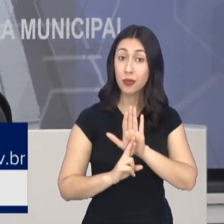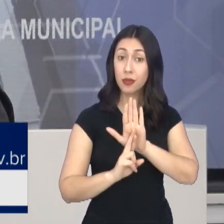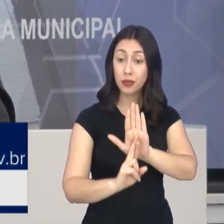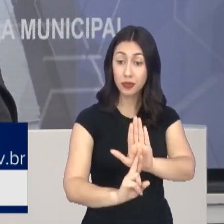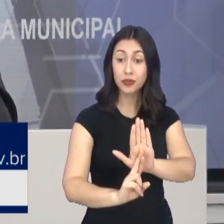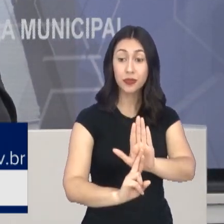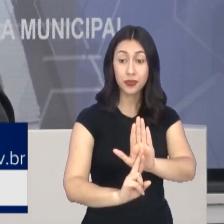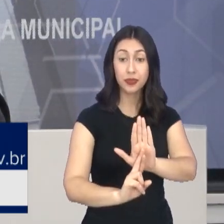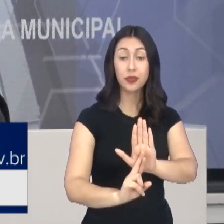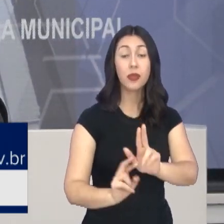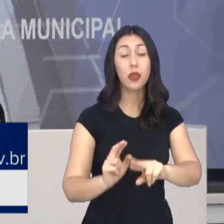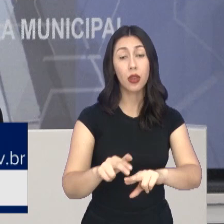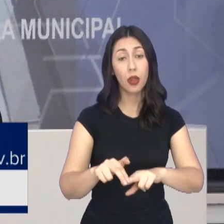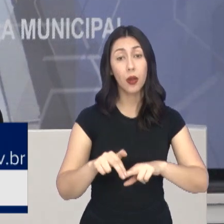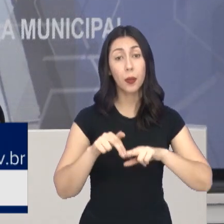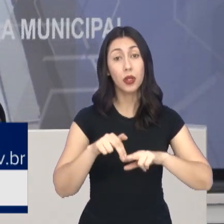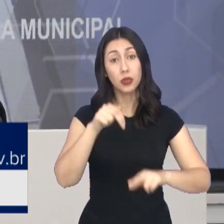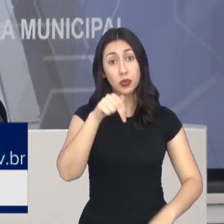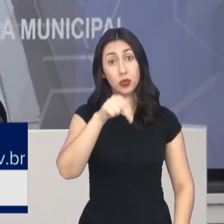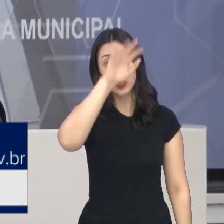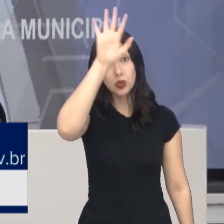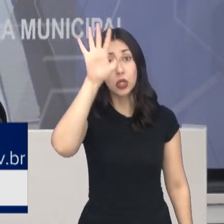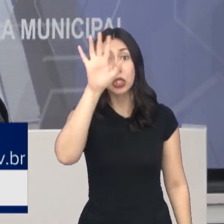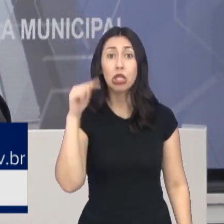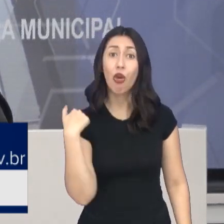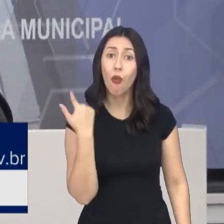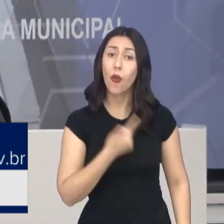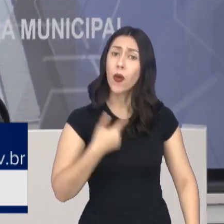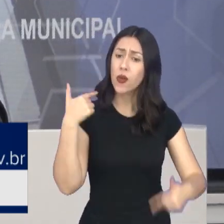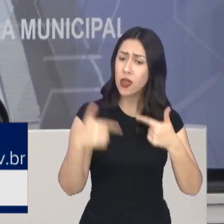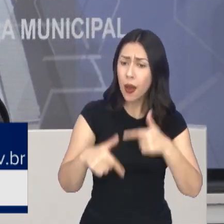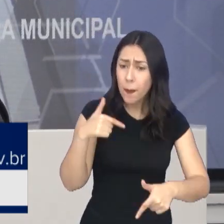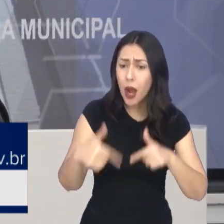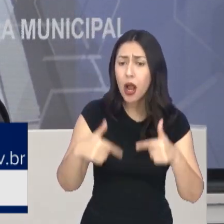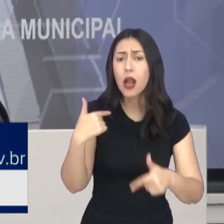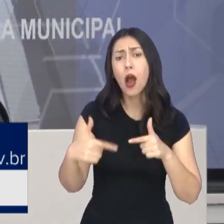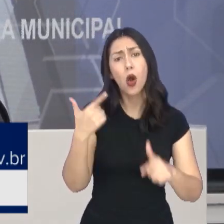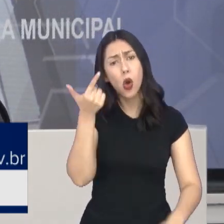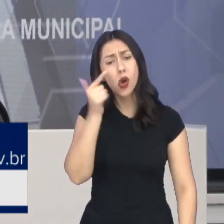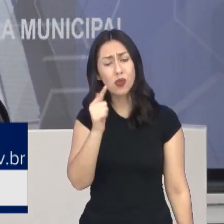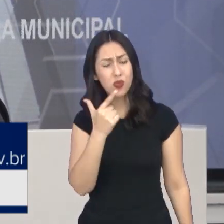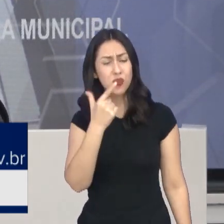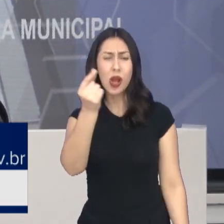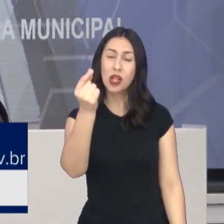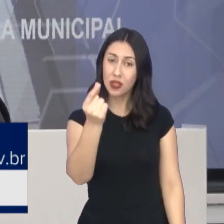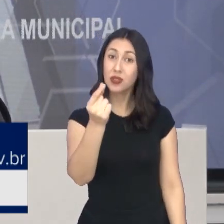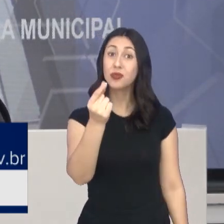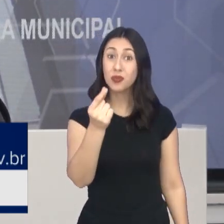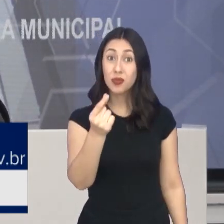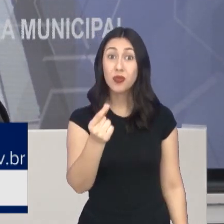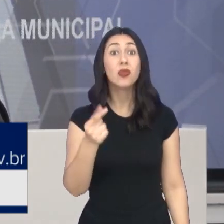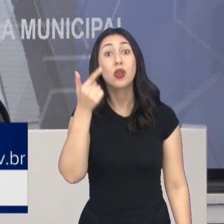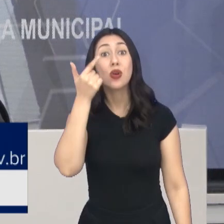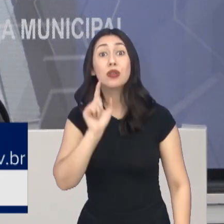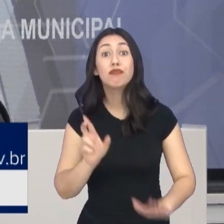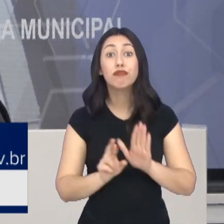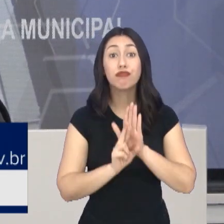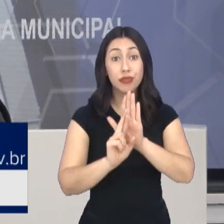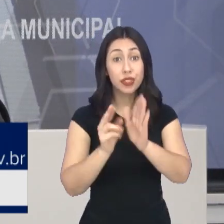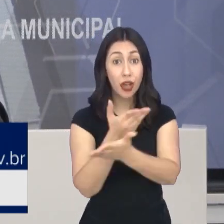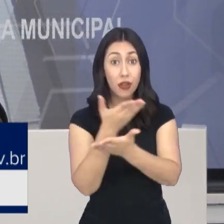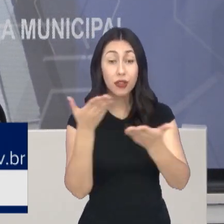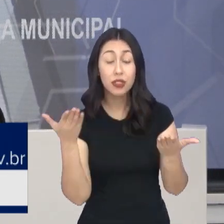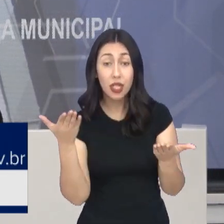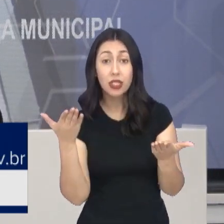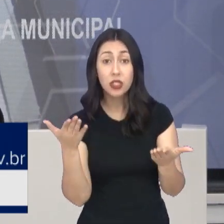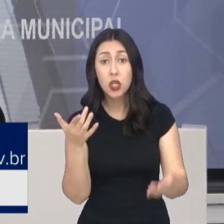Representatividade. Por isso, Zona Norte, que nós trabalhamos e muito para ser eleito na região norte, para ter representatividade,